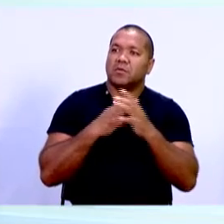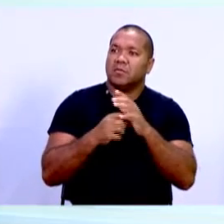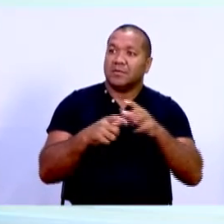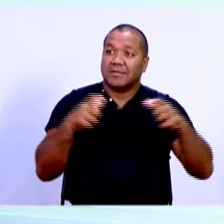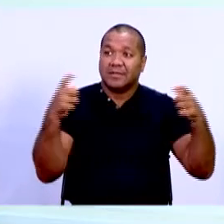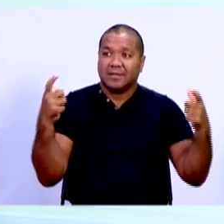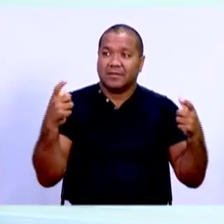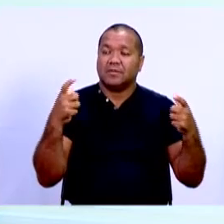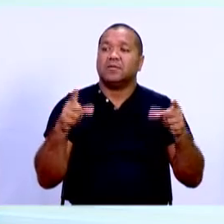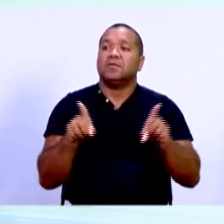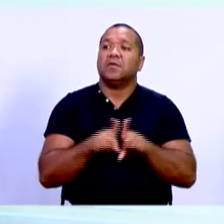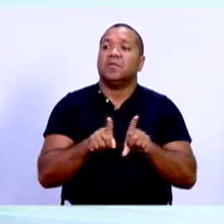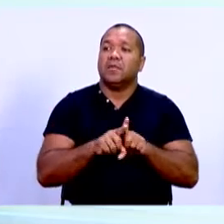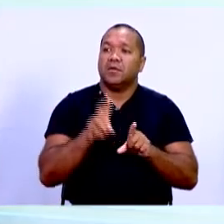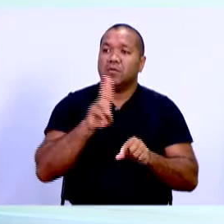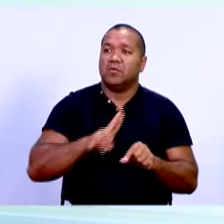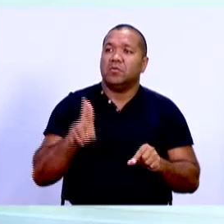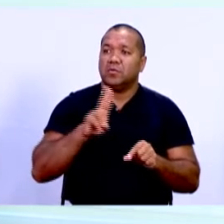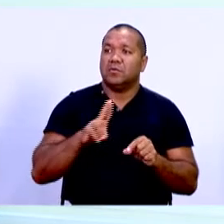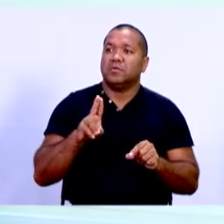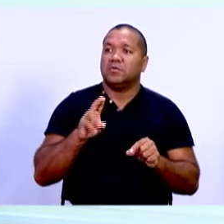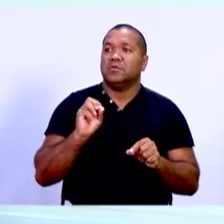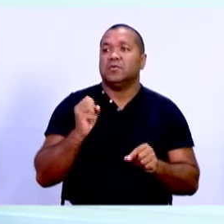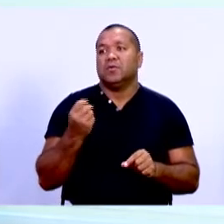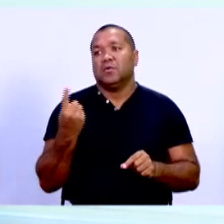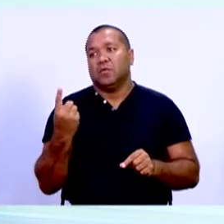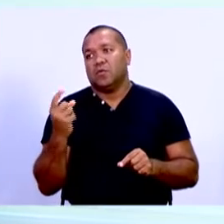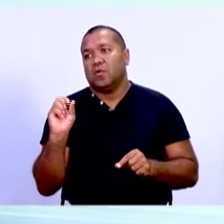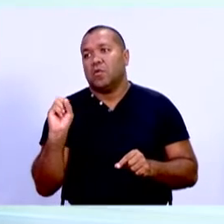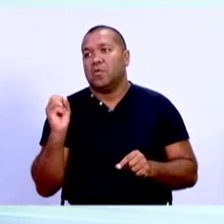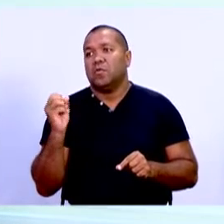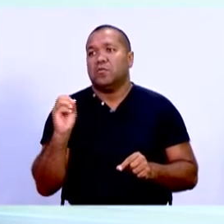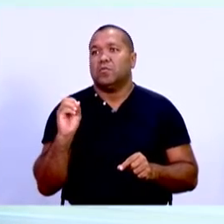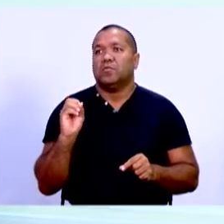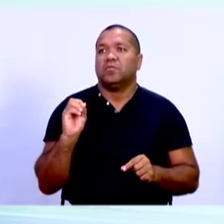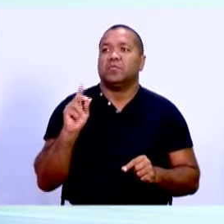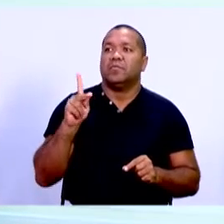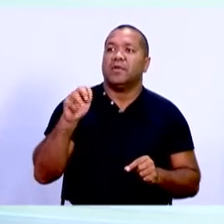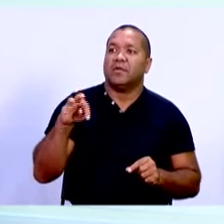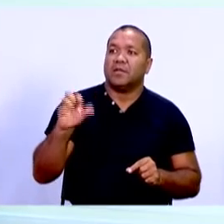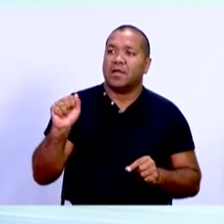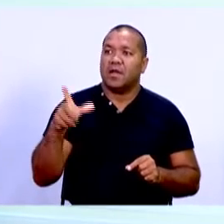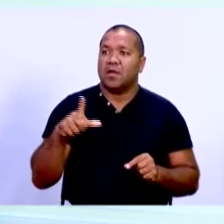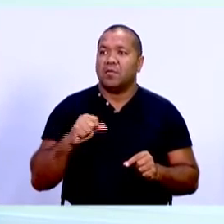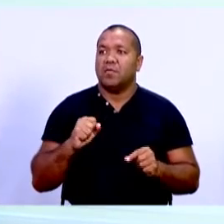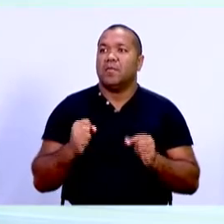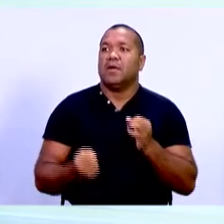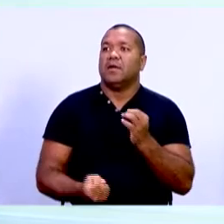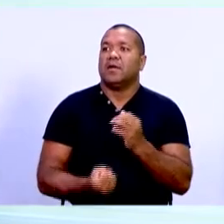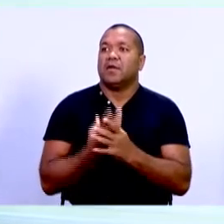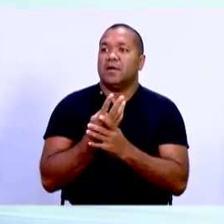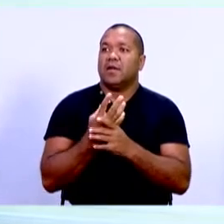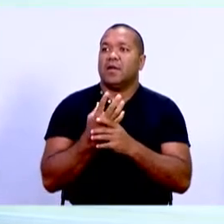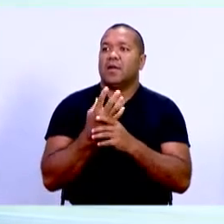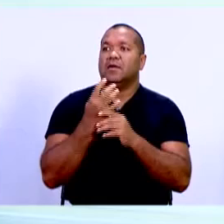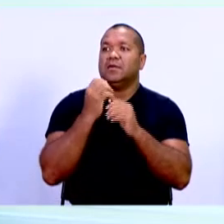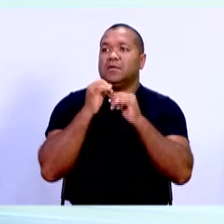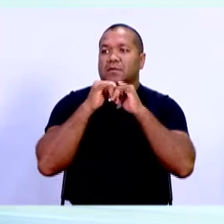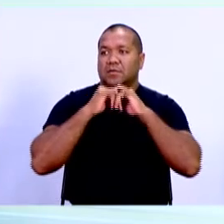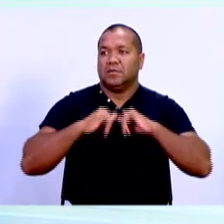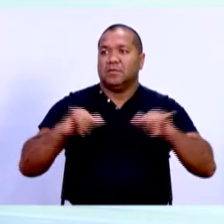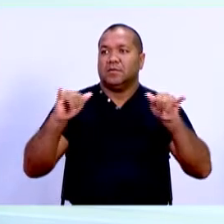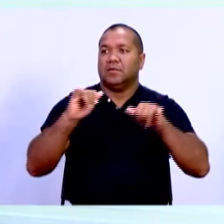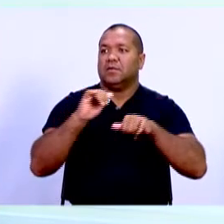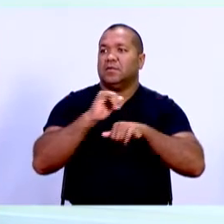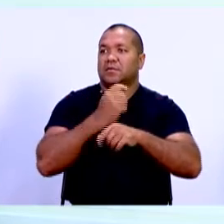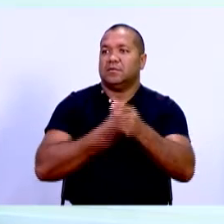instituições, fazem uso de um ou de algum módulo do Pentaho para gerar informação de negócio, informação